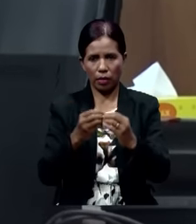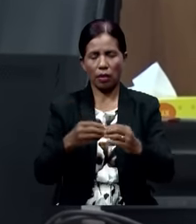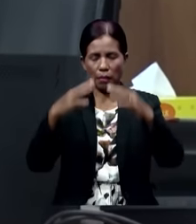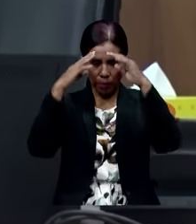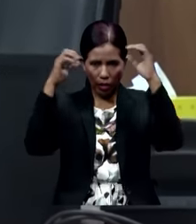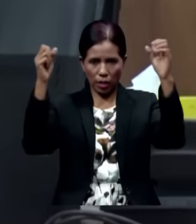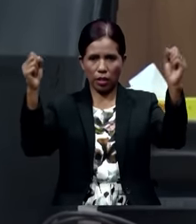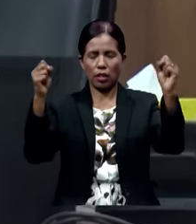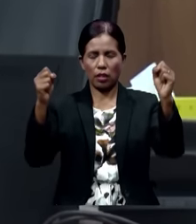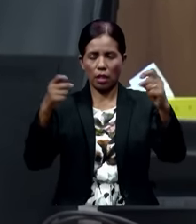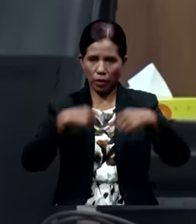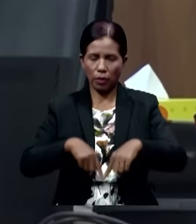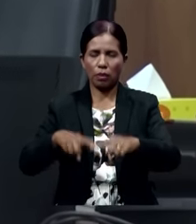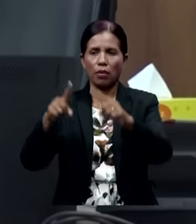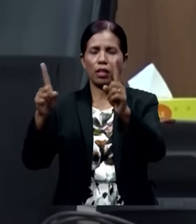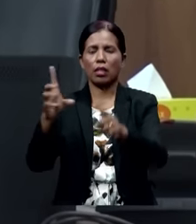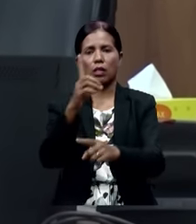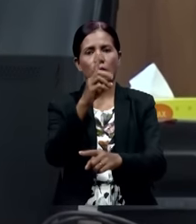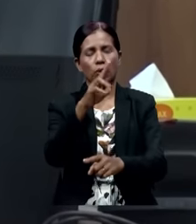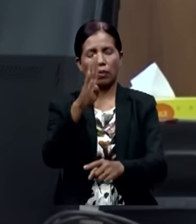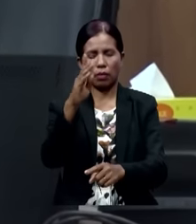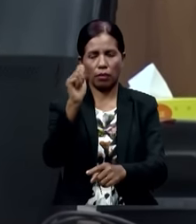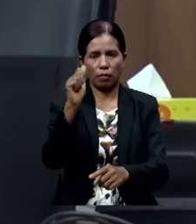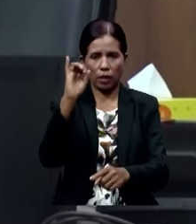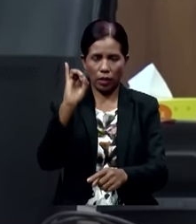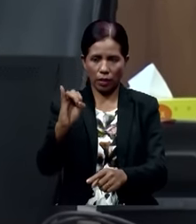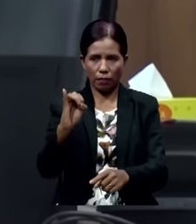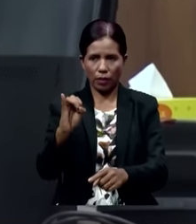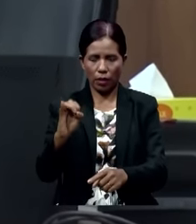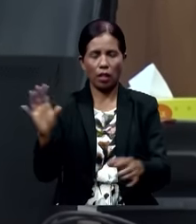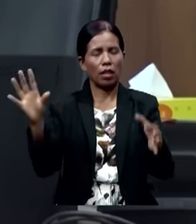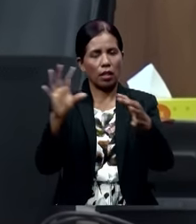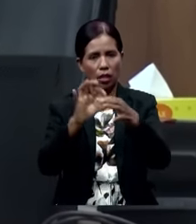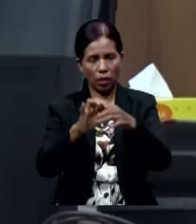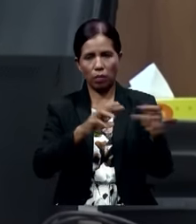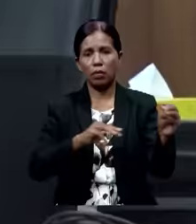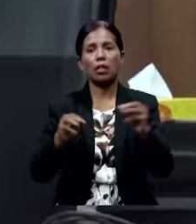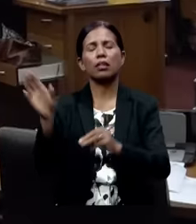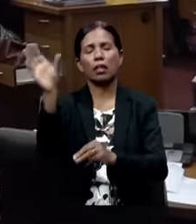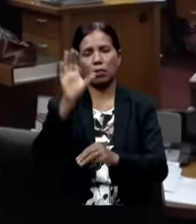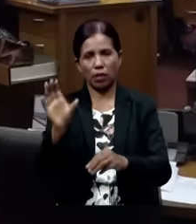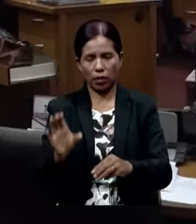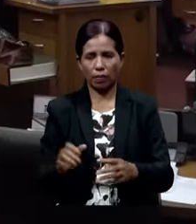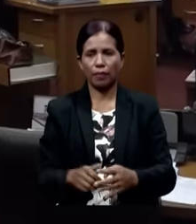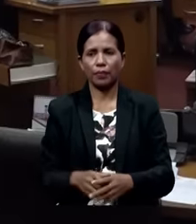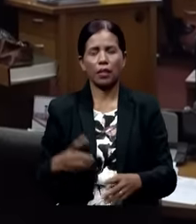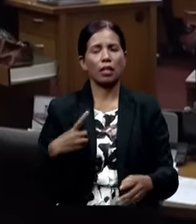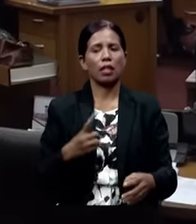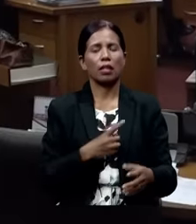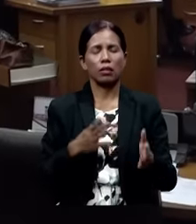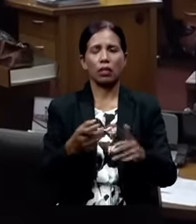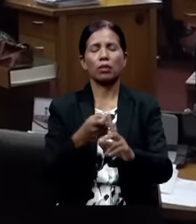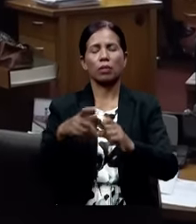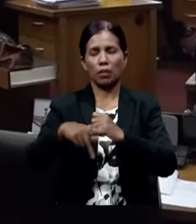da República Dubai, e a finalidade da Liga ao Climate Change. Meu deputado Rússia